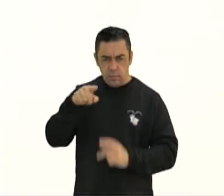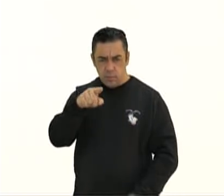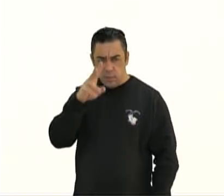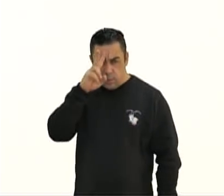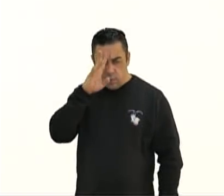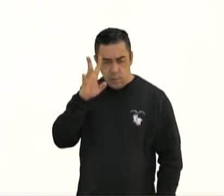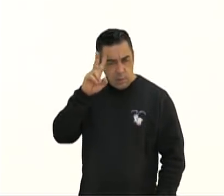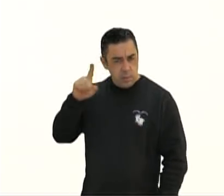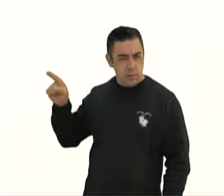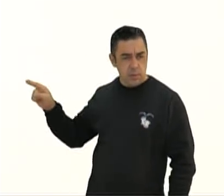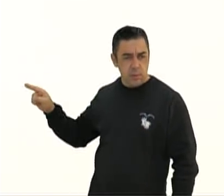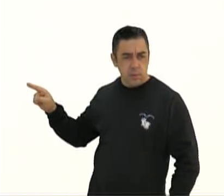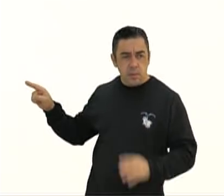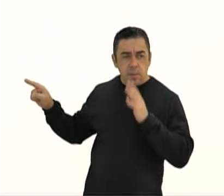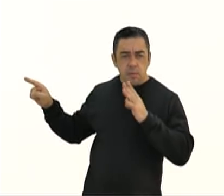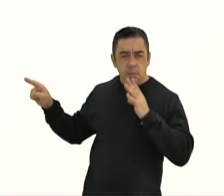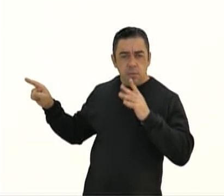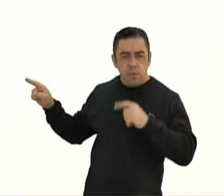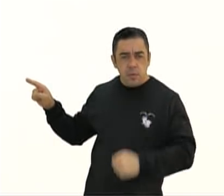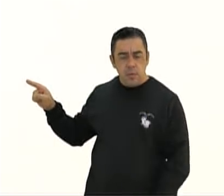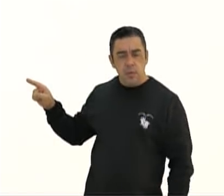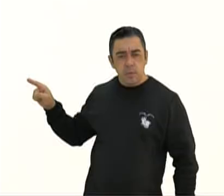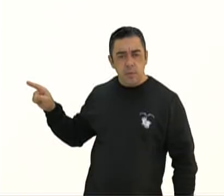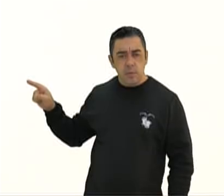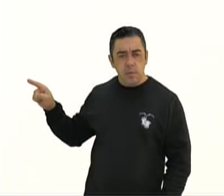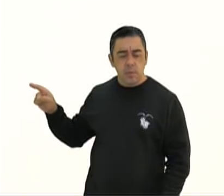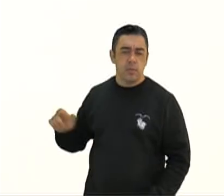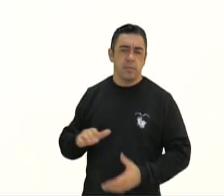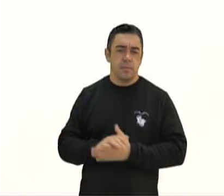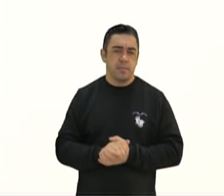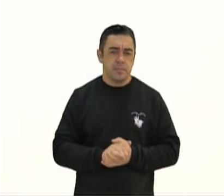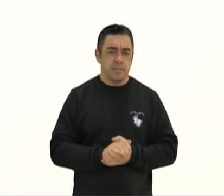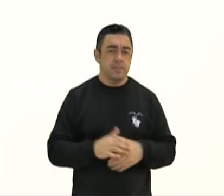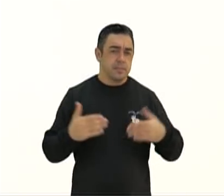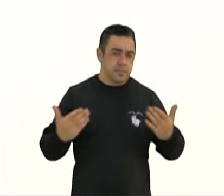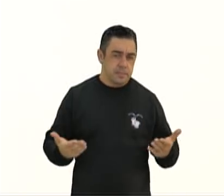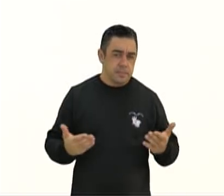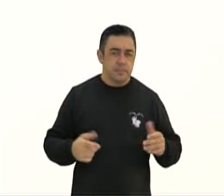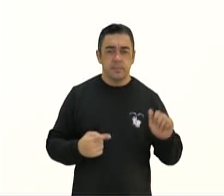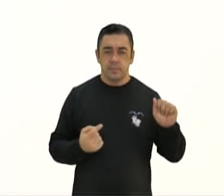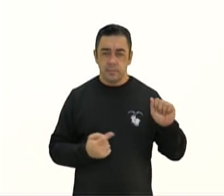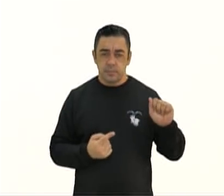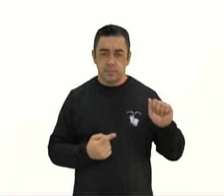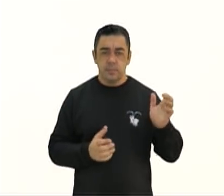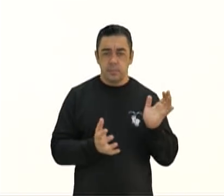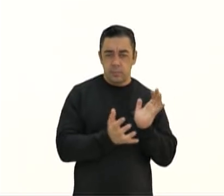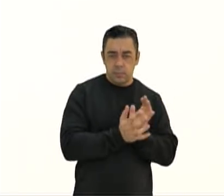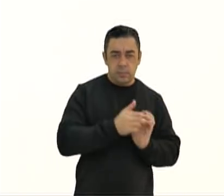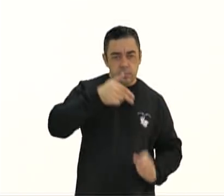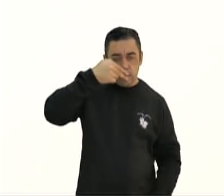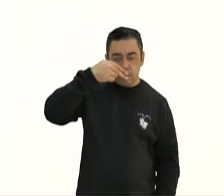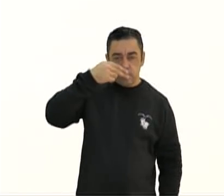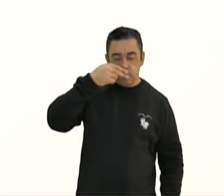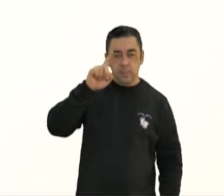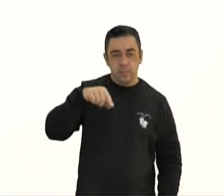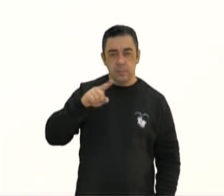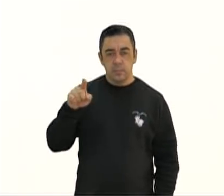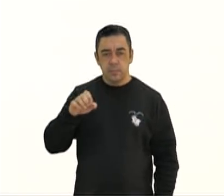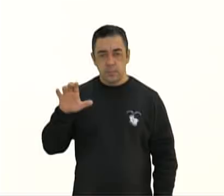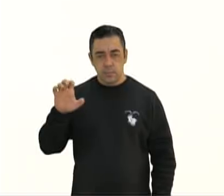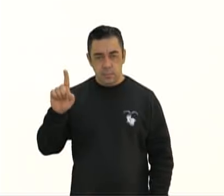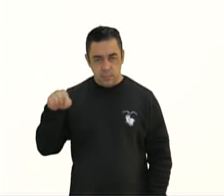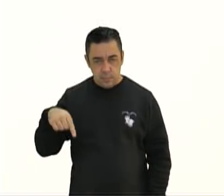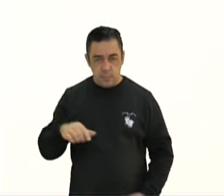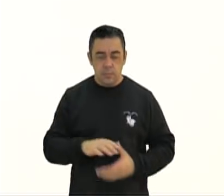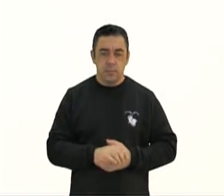desses personagens? Você os reconhece? Vamos lá. A. Turma da Mônica e Zé Carioca, B,